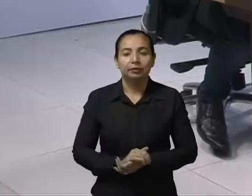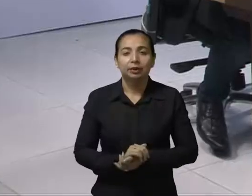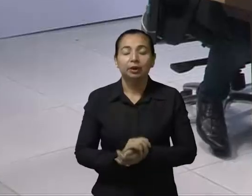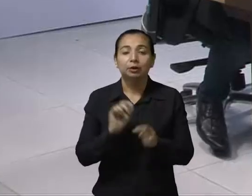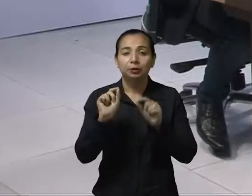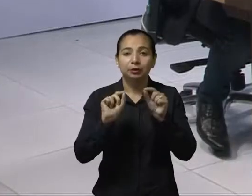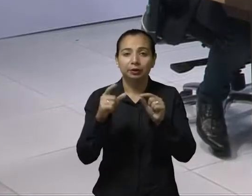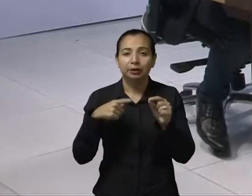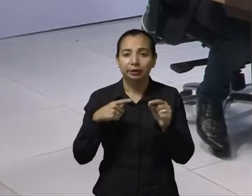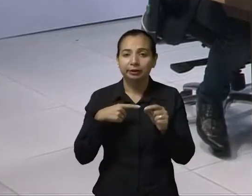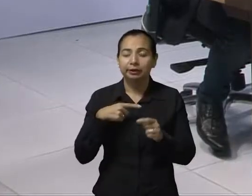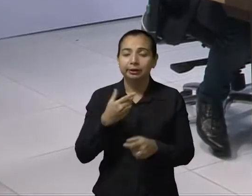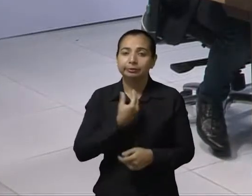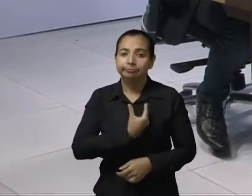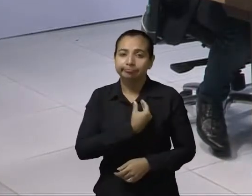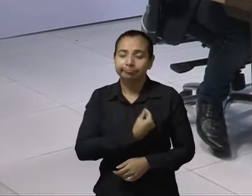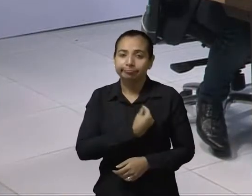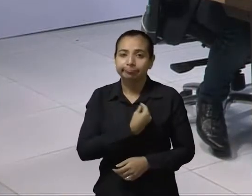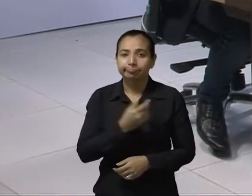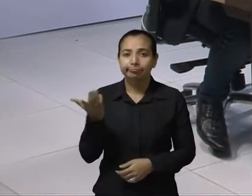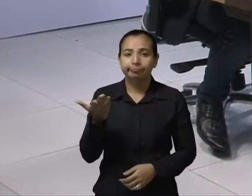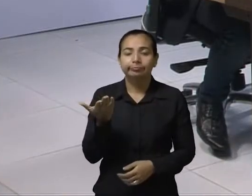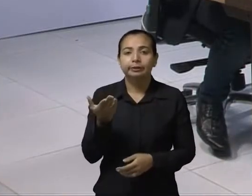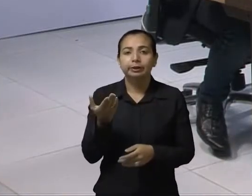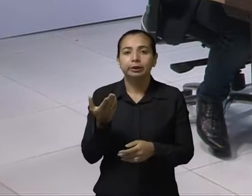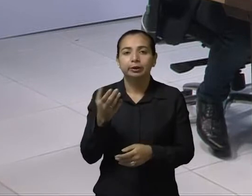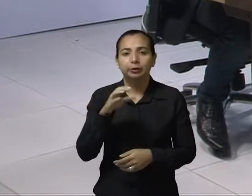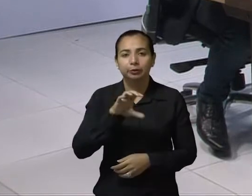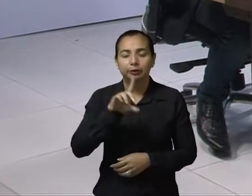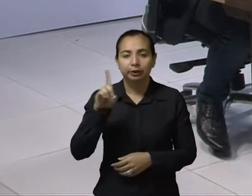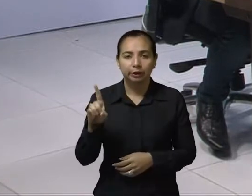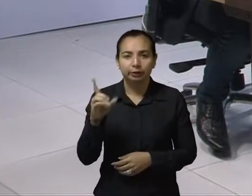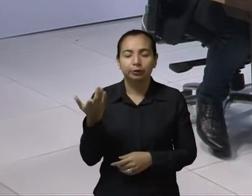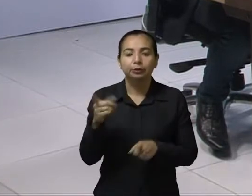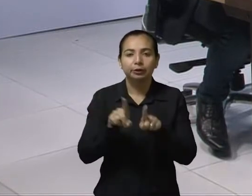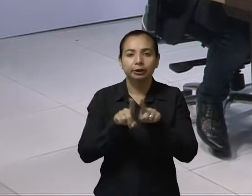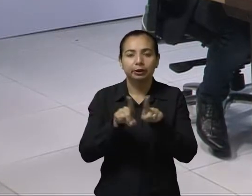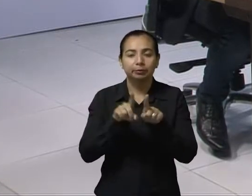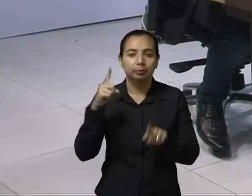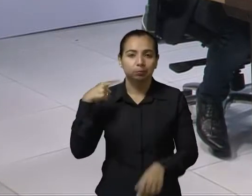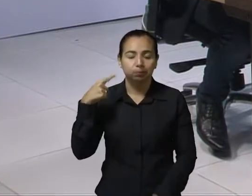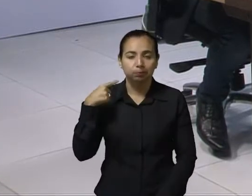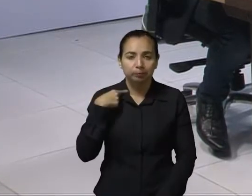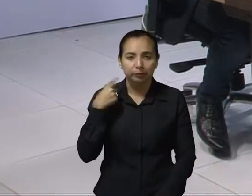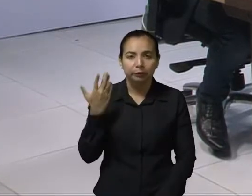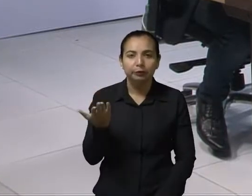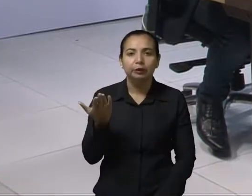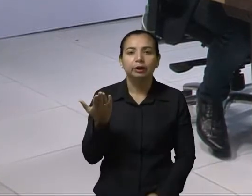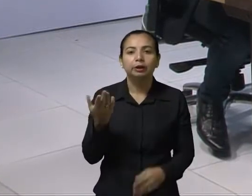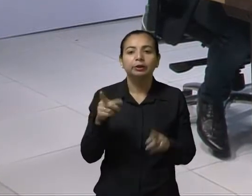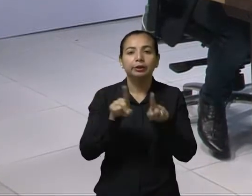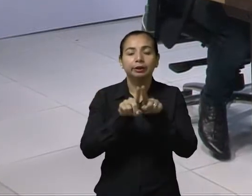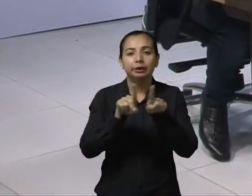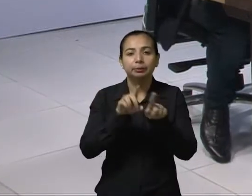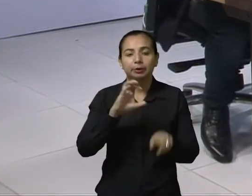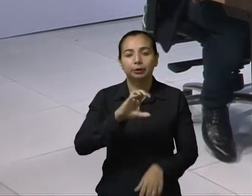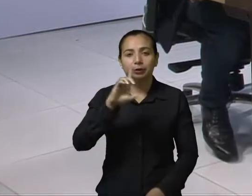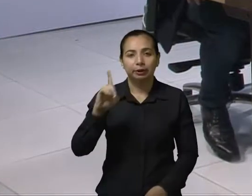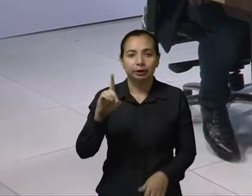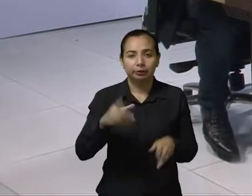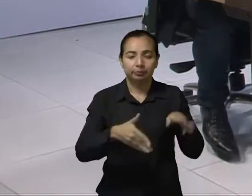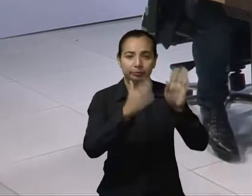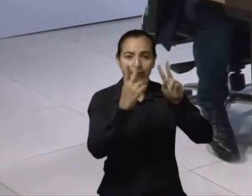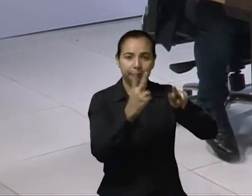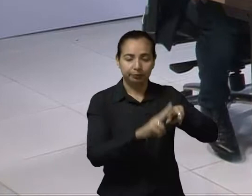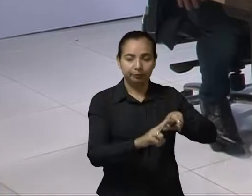do presidente do Conselho Penitenciário do Estado do Ceará, o advogado Cláudio Justa, o coordenador do